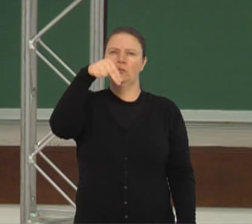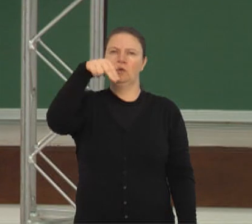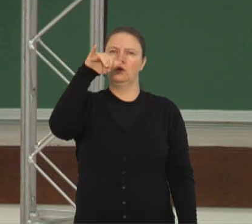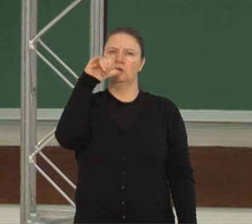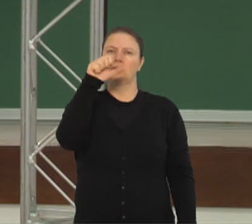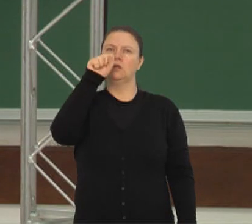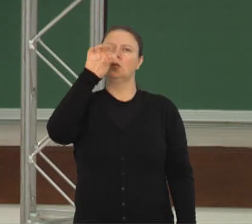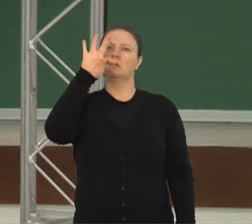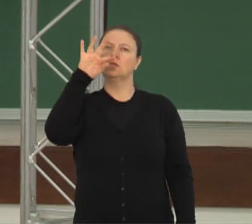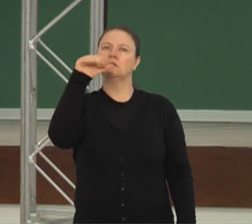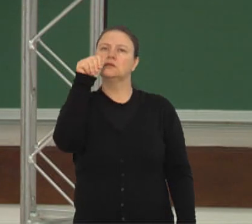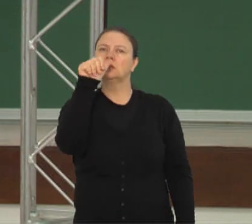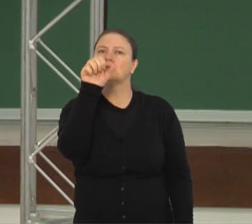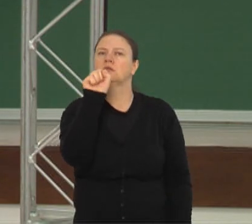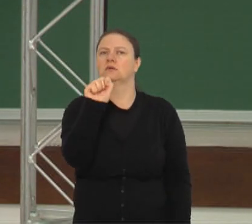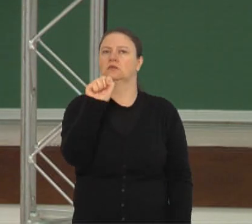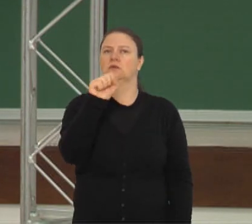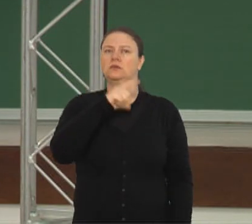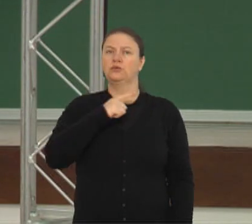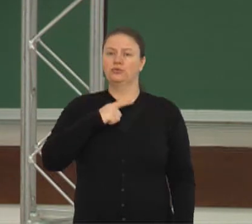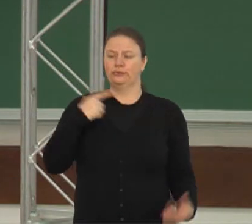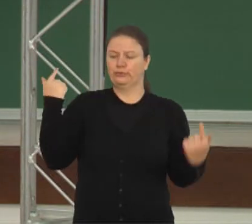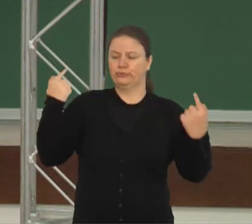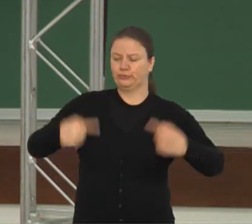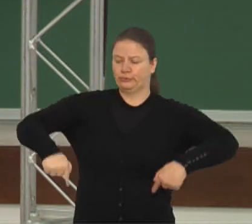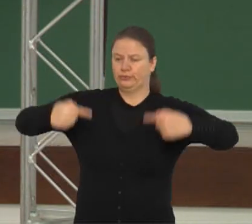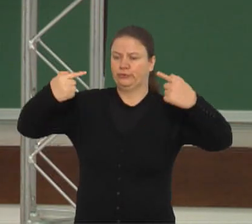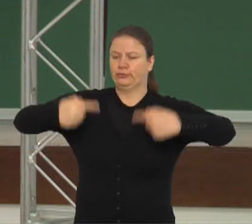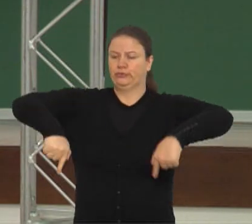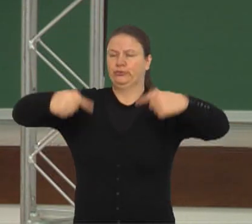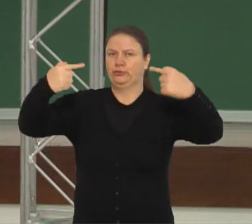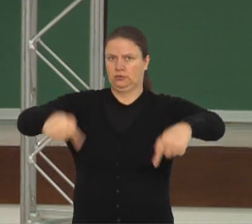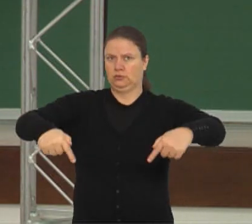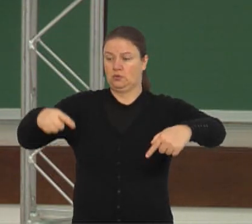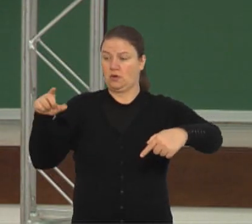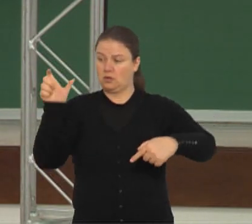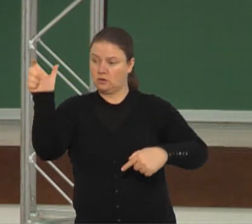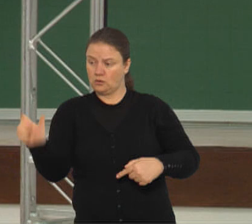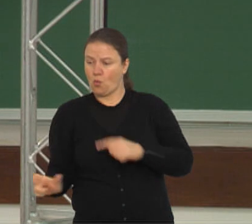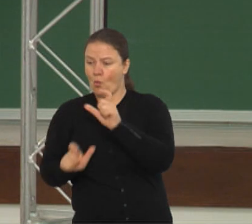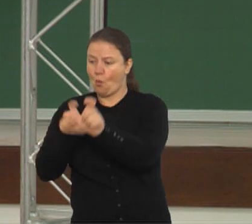ali que gerou muita briga entre Sócrates e os sofistas.